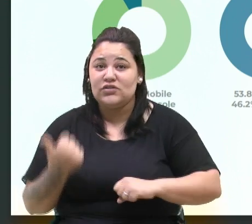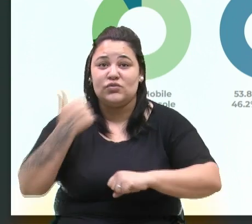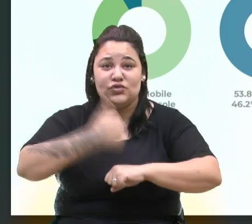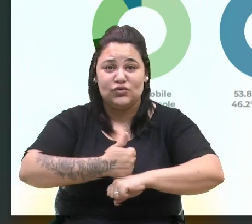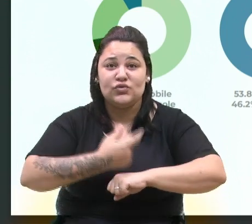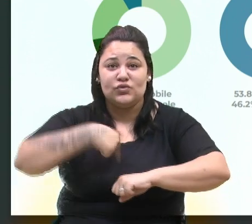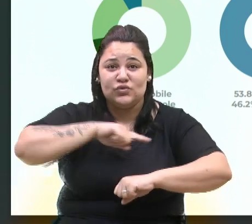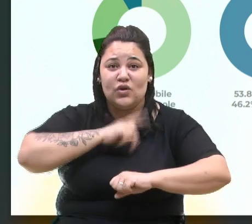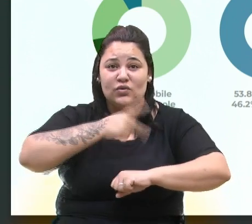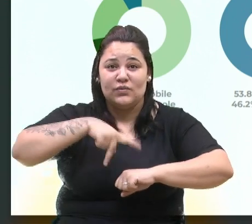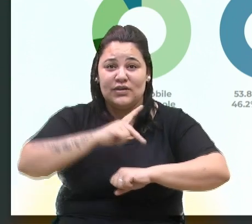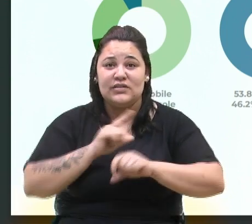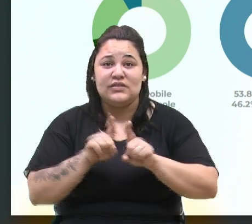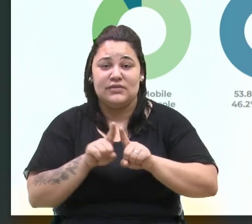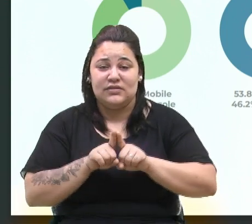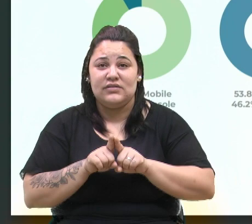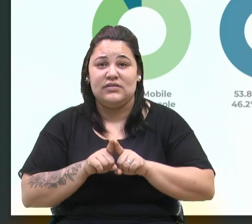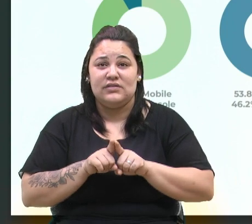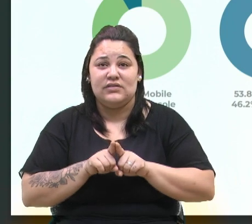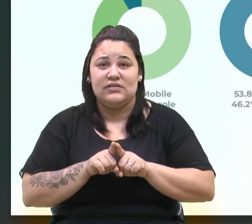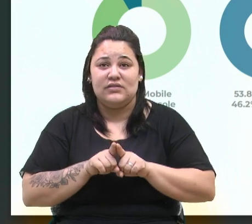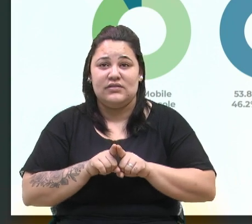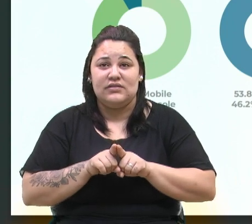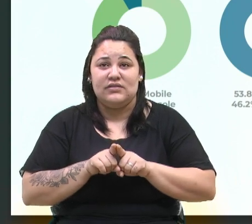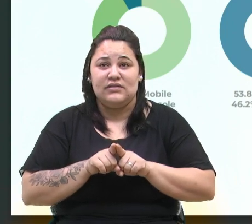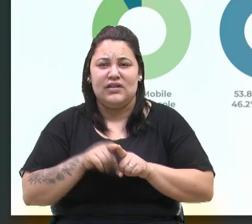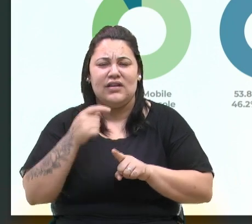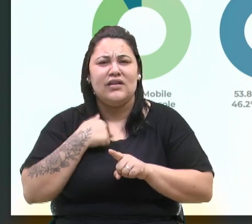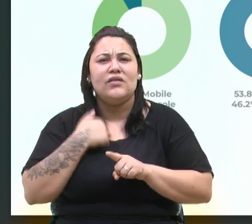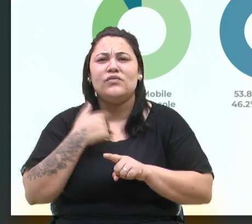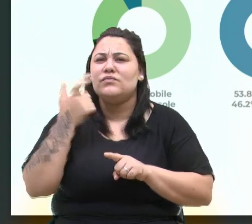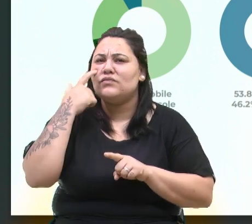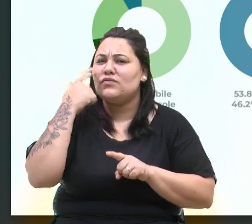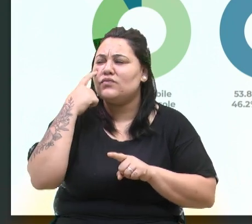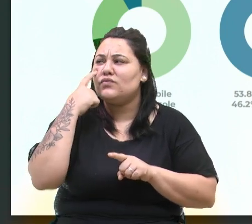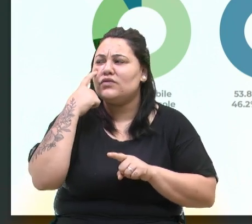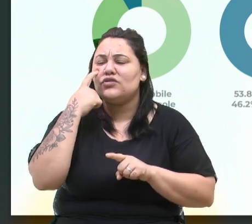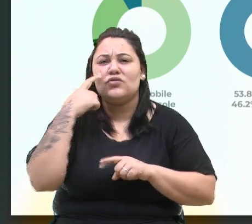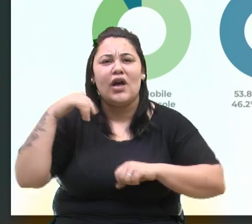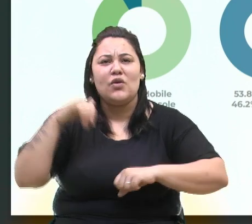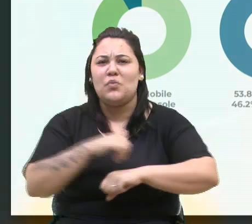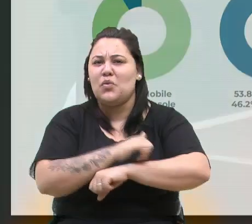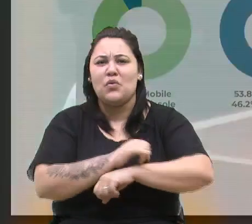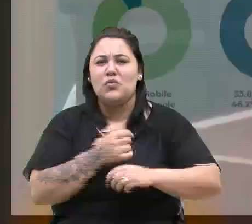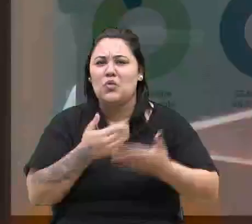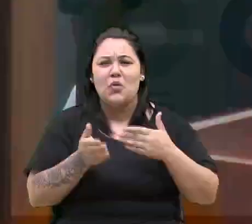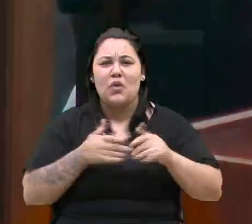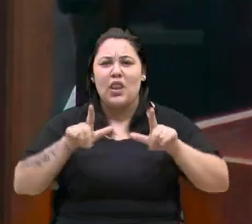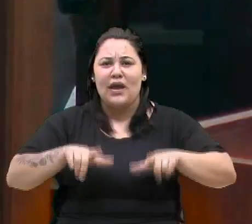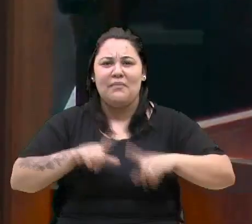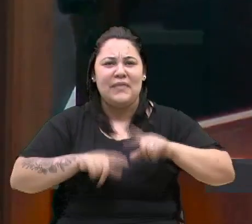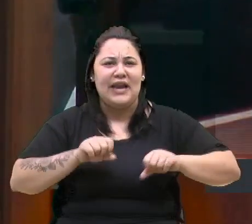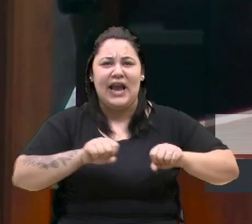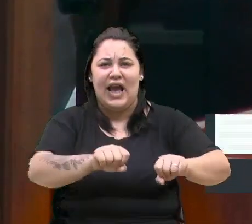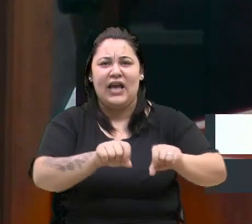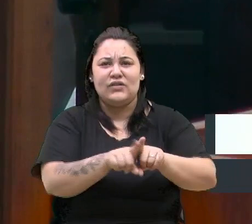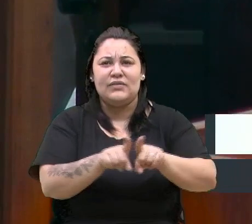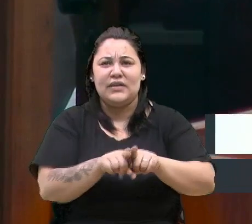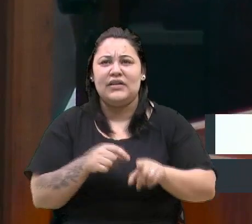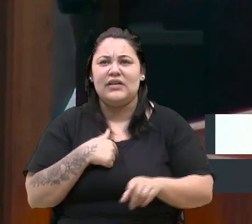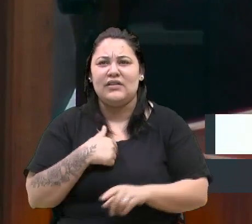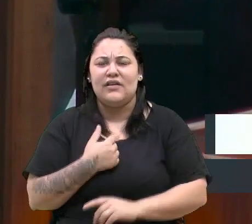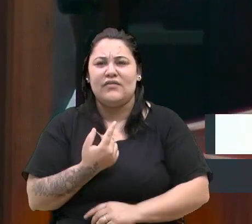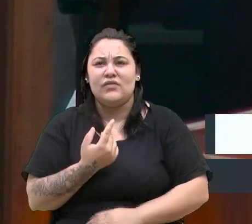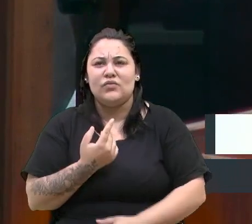país, e eu, circulando no aeroporto, em qualquer lugar, no mercado, eu estava num almoço